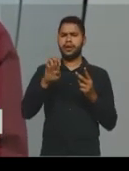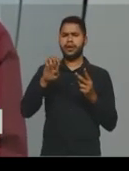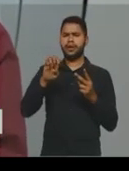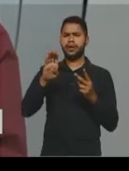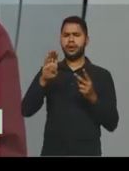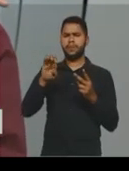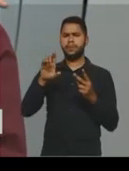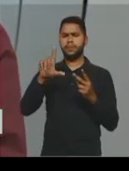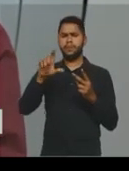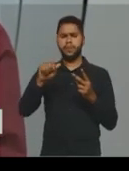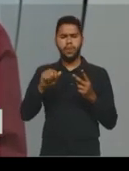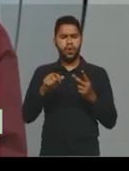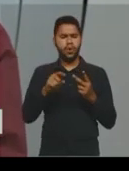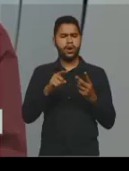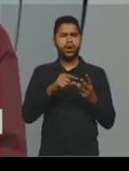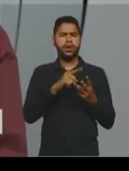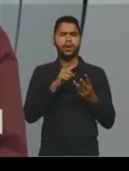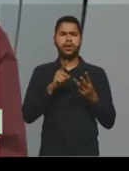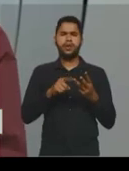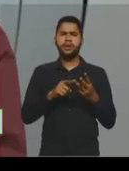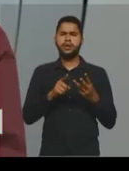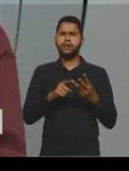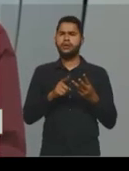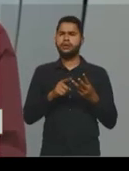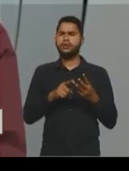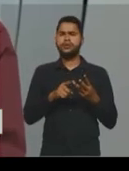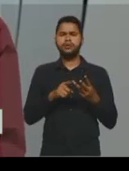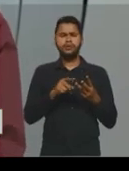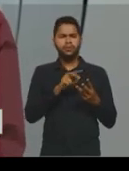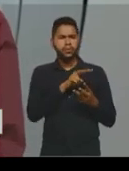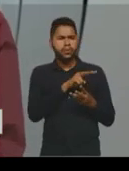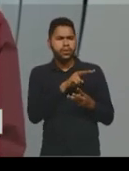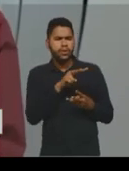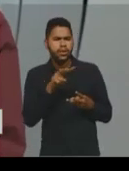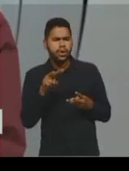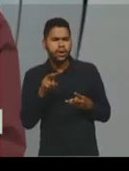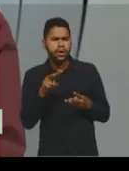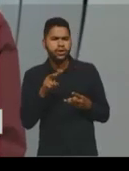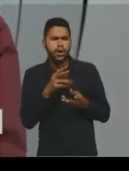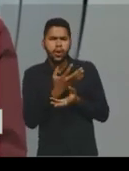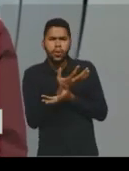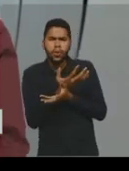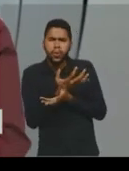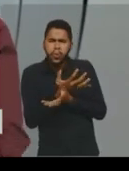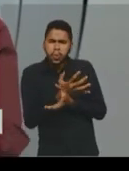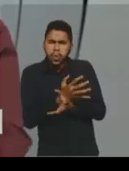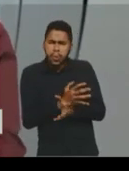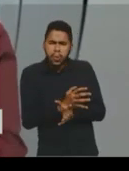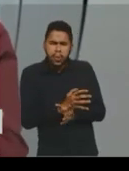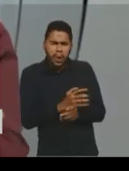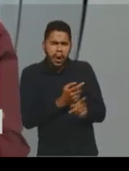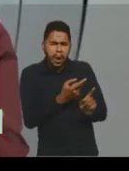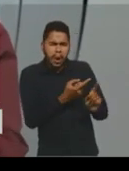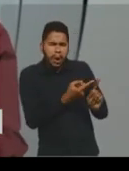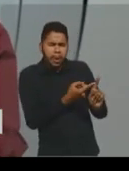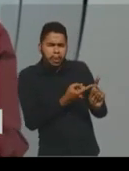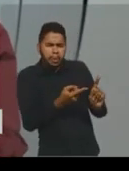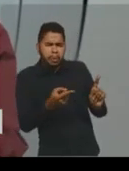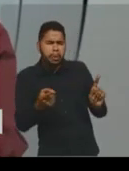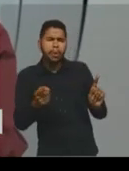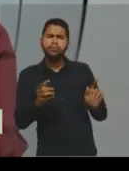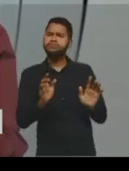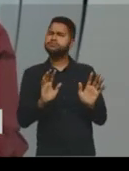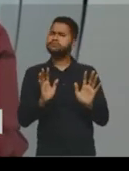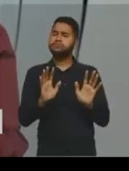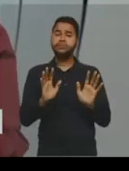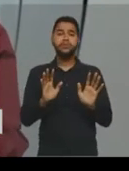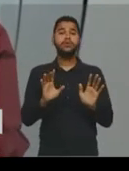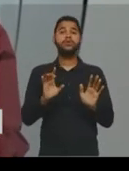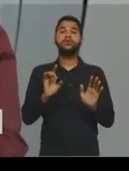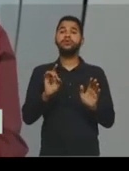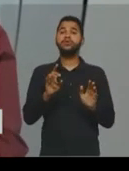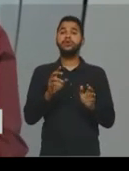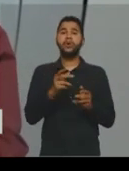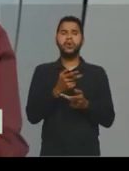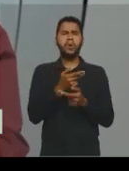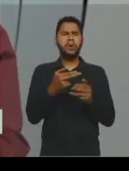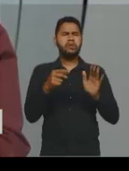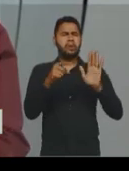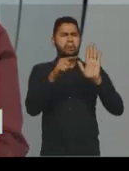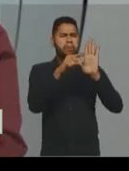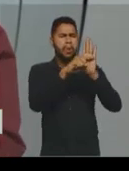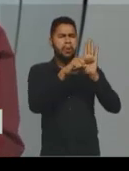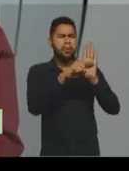depois uma coisa enorme do deserto. Então, se você olhar ali, não é só deserto que tem lá, trabalho escravo, não sei o quê, só coisa